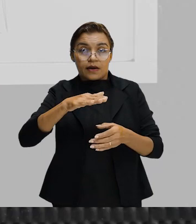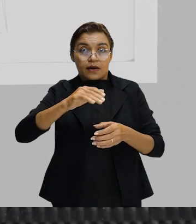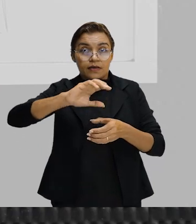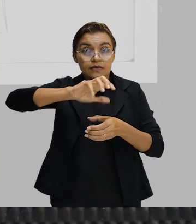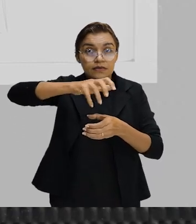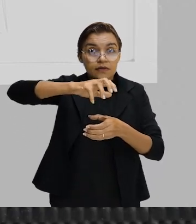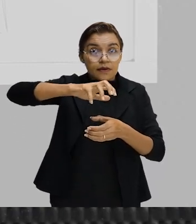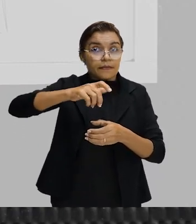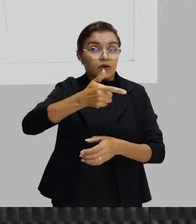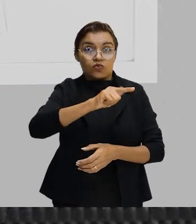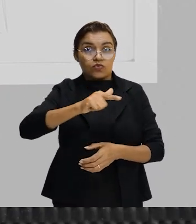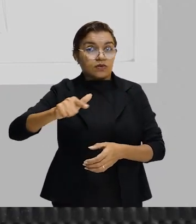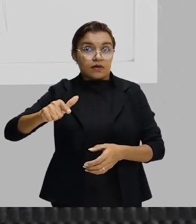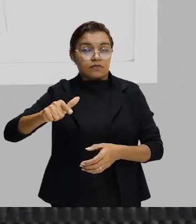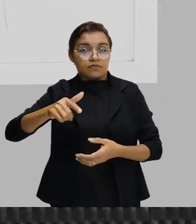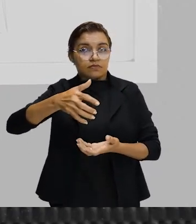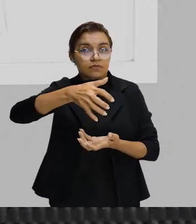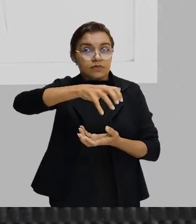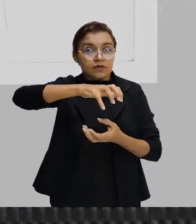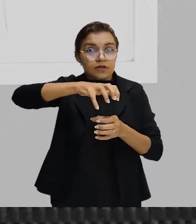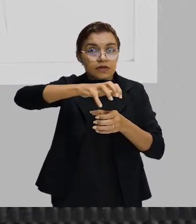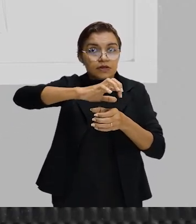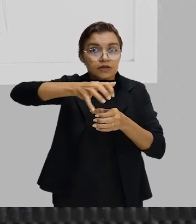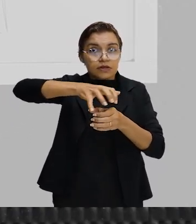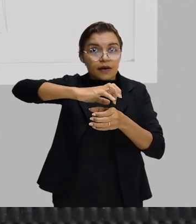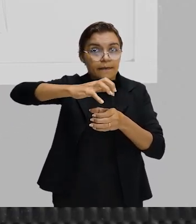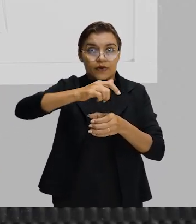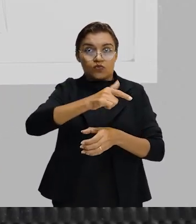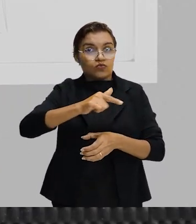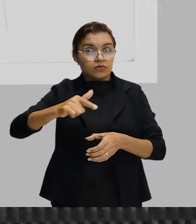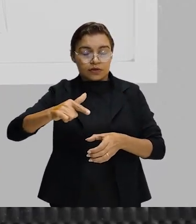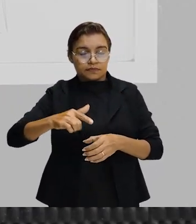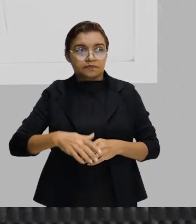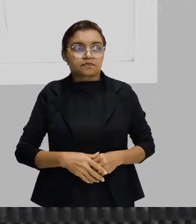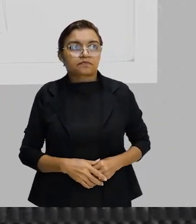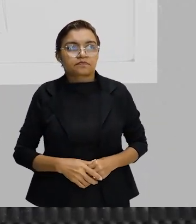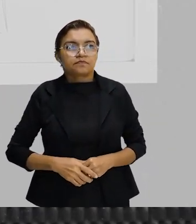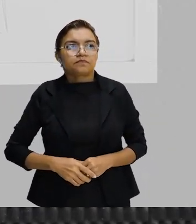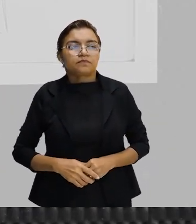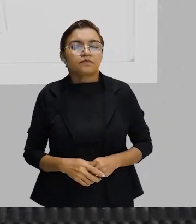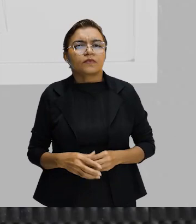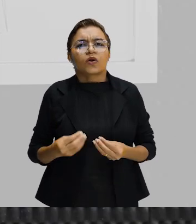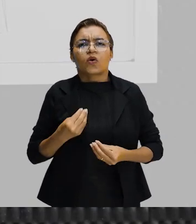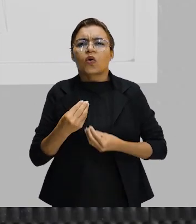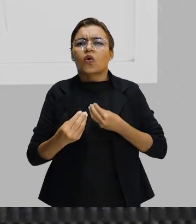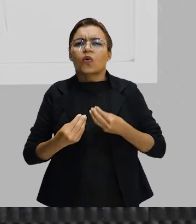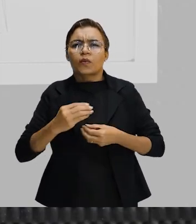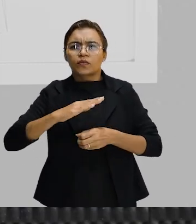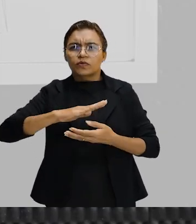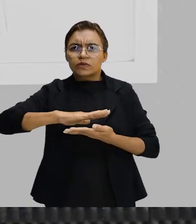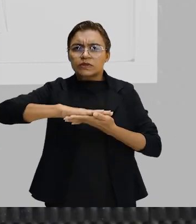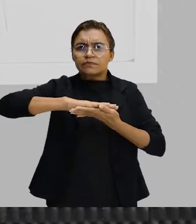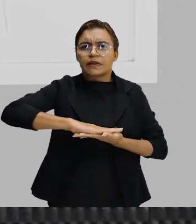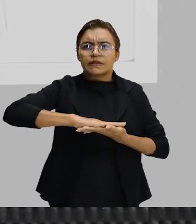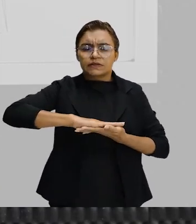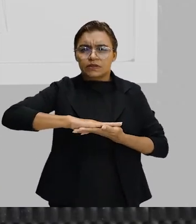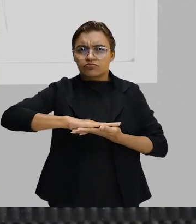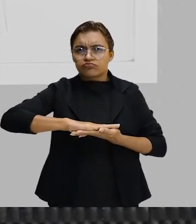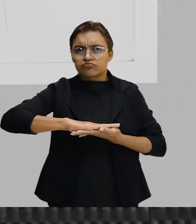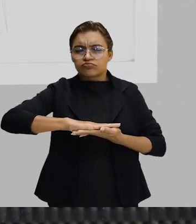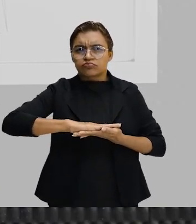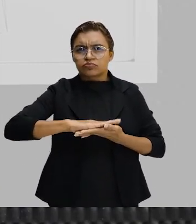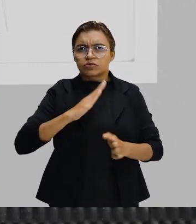Ele não tem tampa. Ele é aberto. Como é que eu vou encontrar a pressão neste ponto? Muito